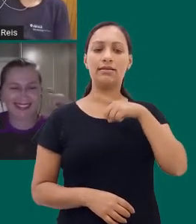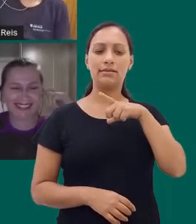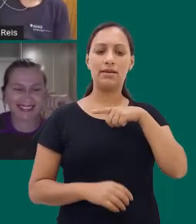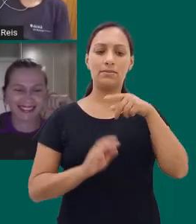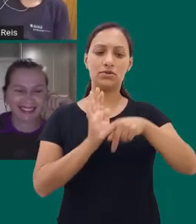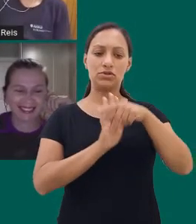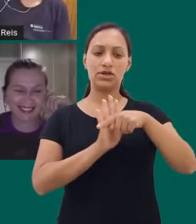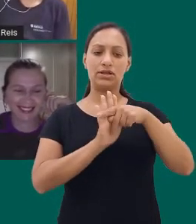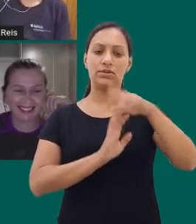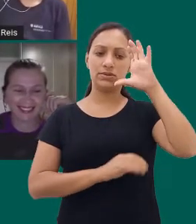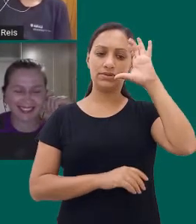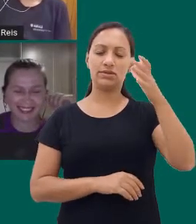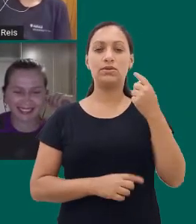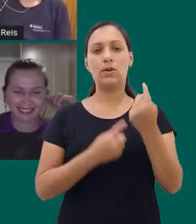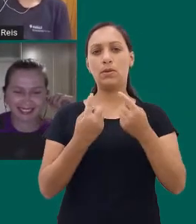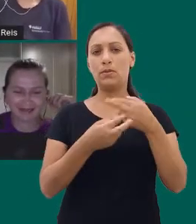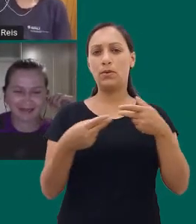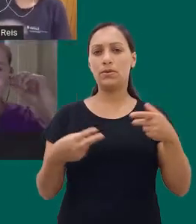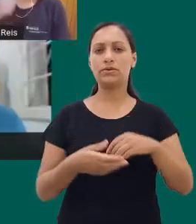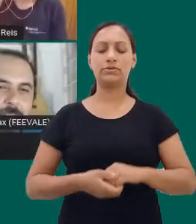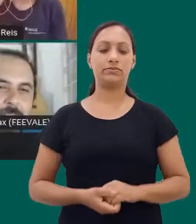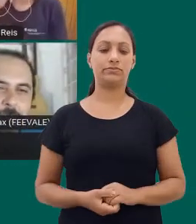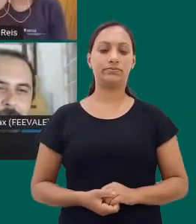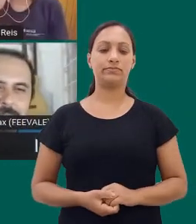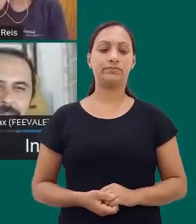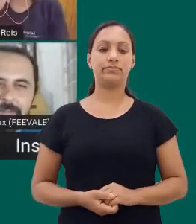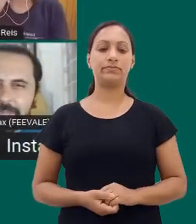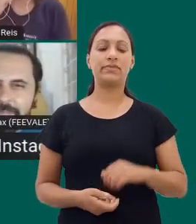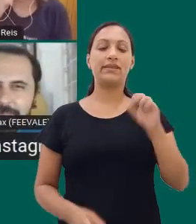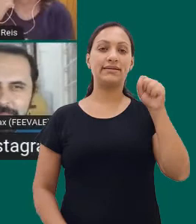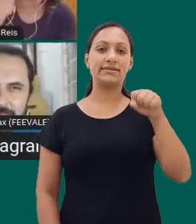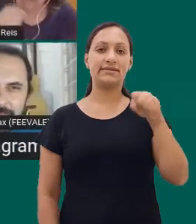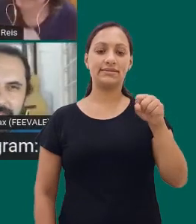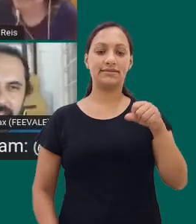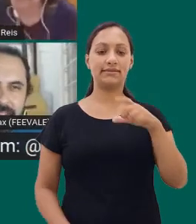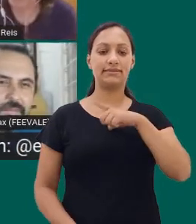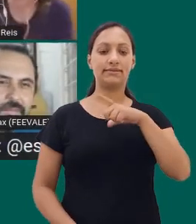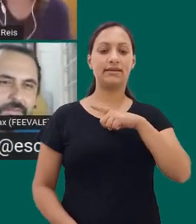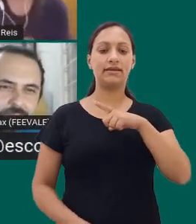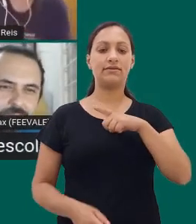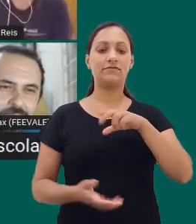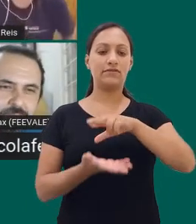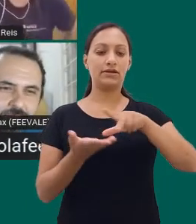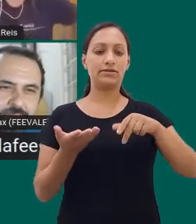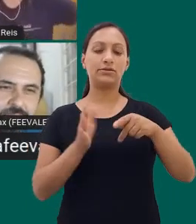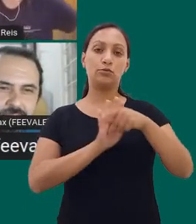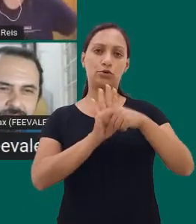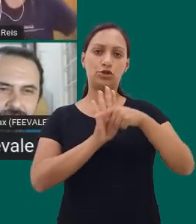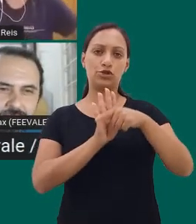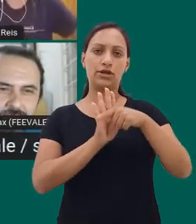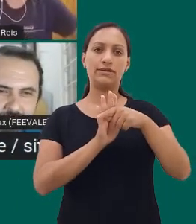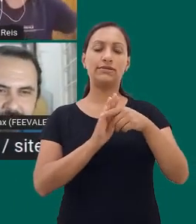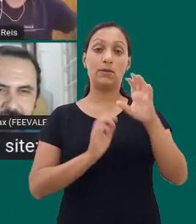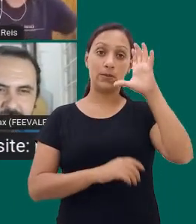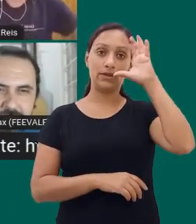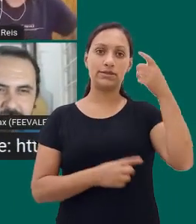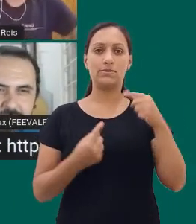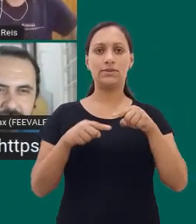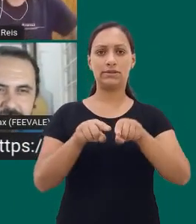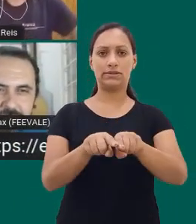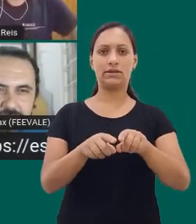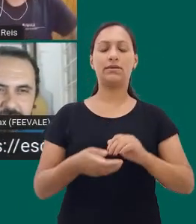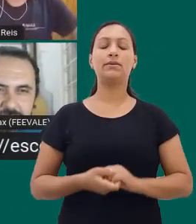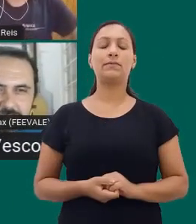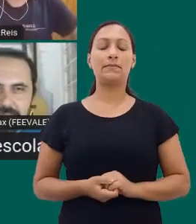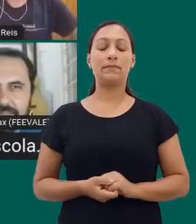não sei, né, alguma coisa assim. Sim, Cristiano, a gente tem vários projetos que acontecem em parceria, né, e